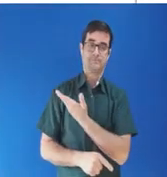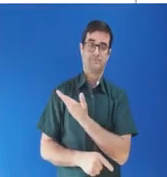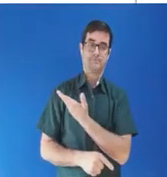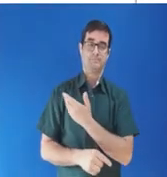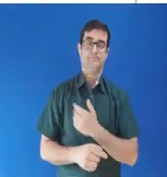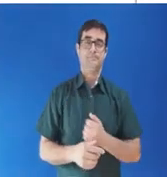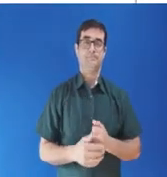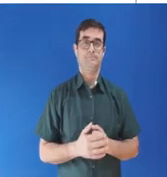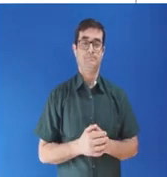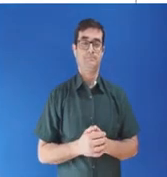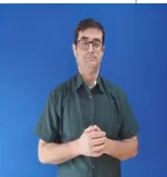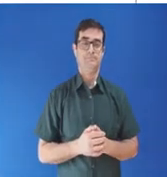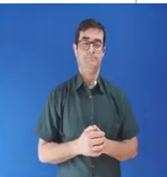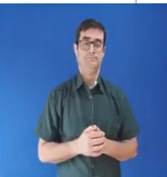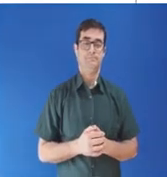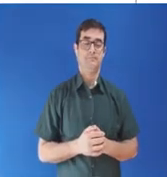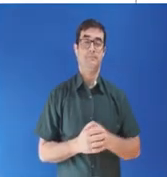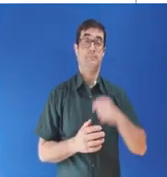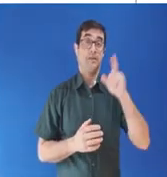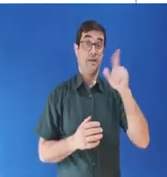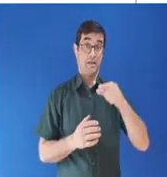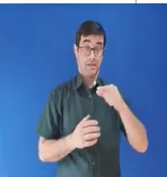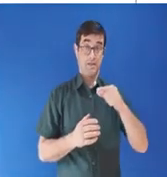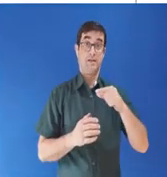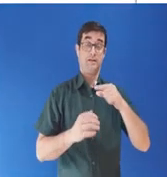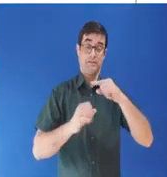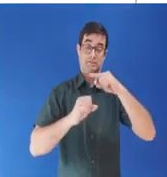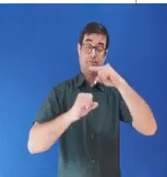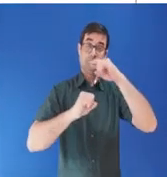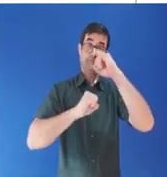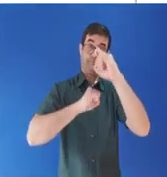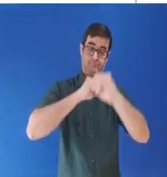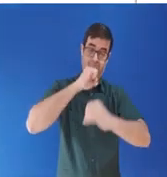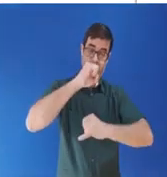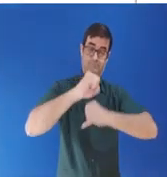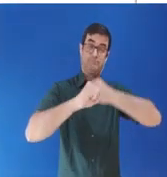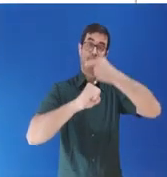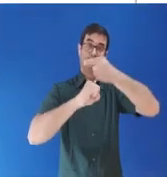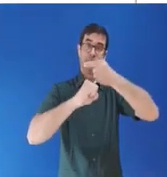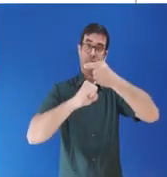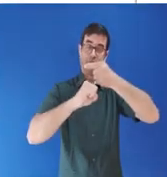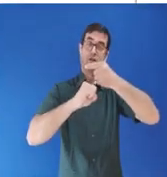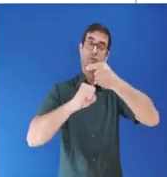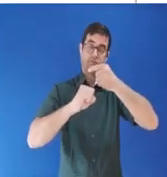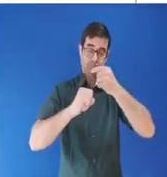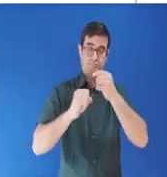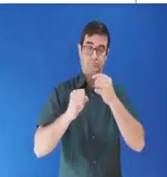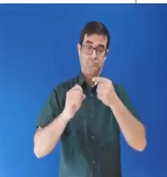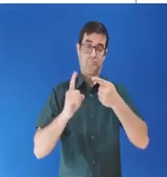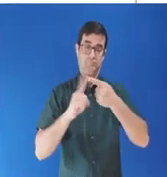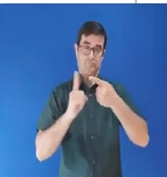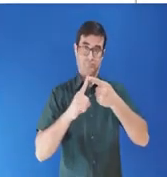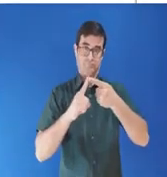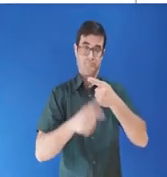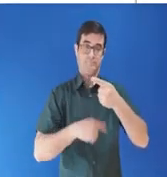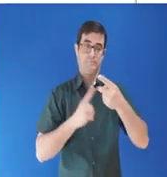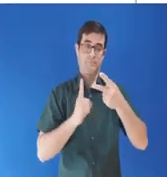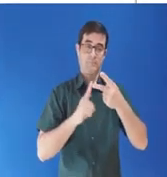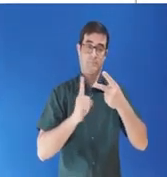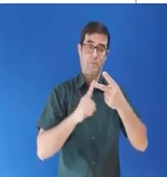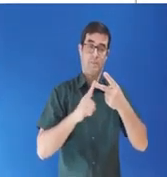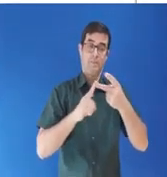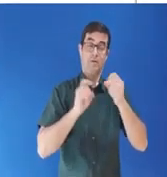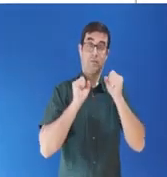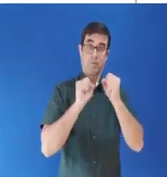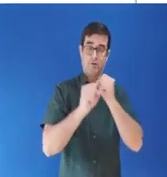dizer que é um processo de formação de ânions, porque eu dou origem a espécies carregadas negativamente. É um processo que pode ser tanto